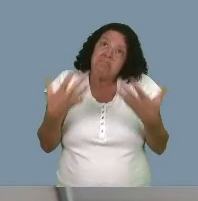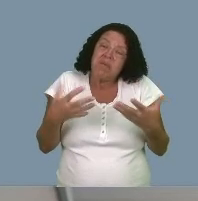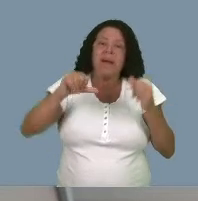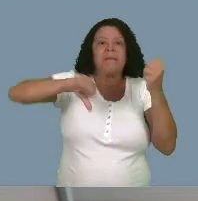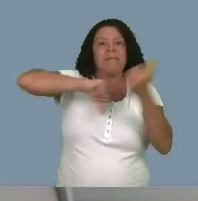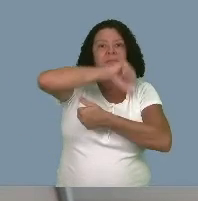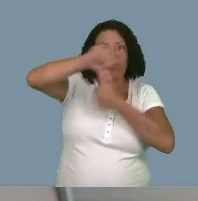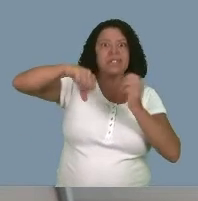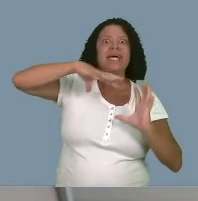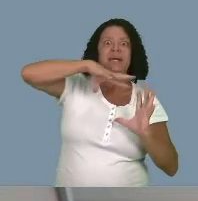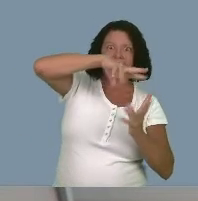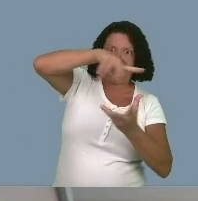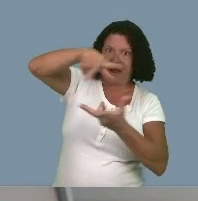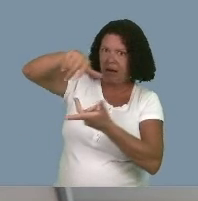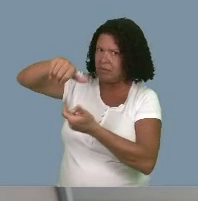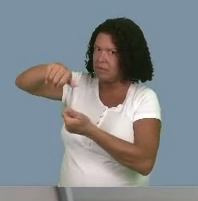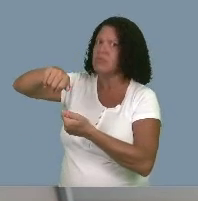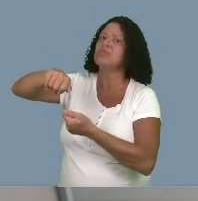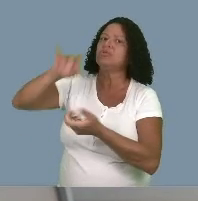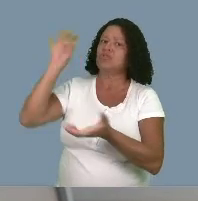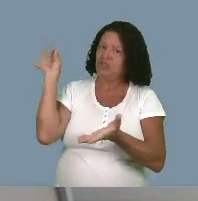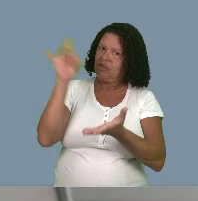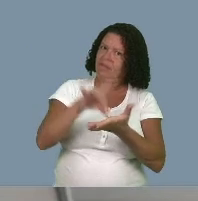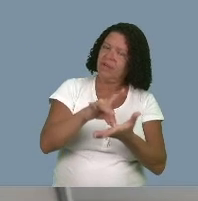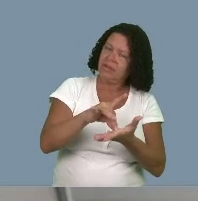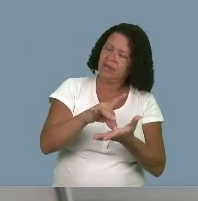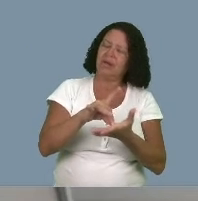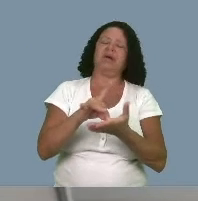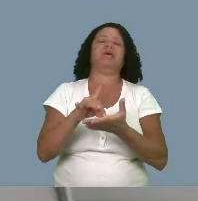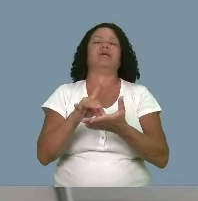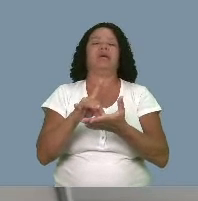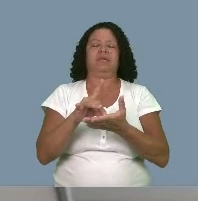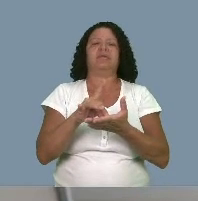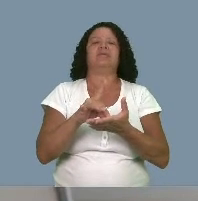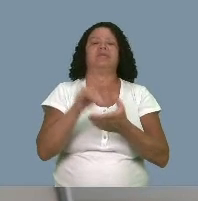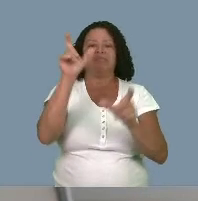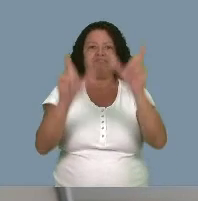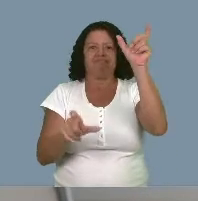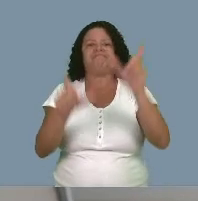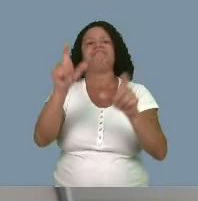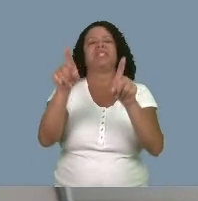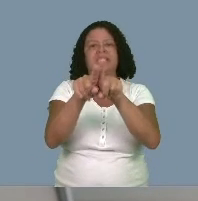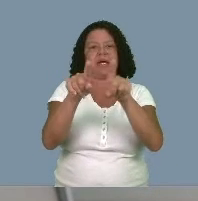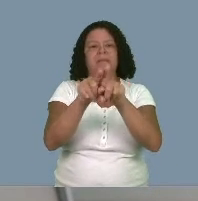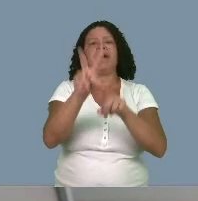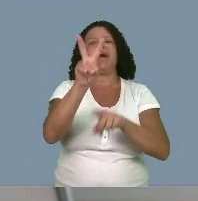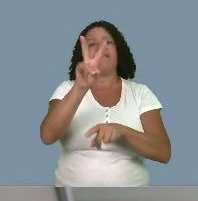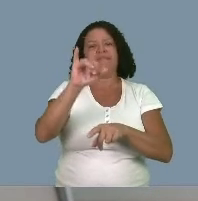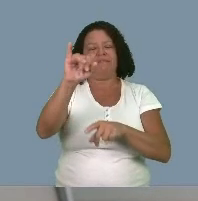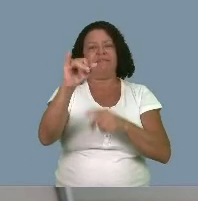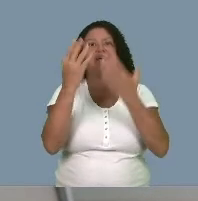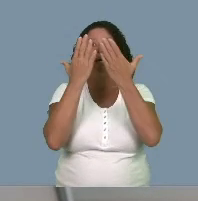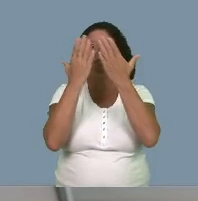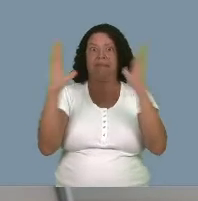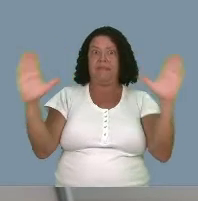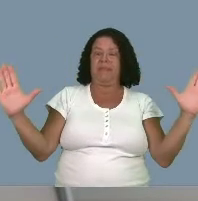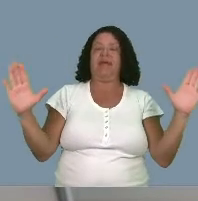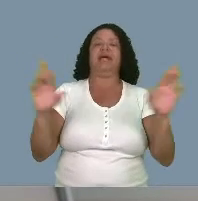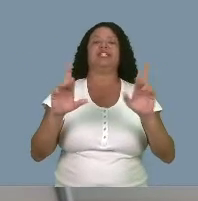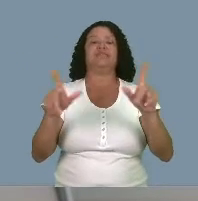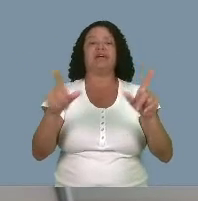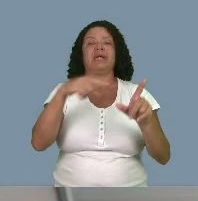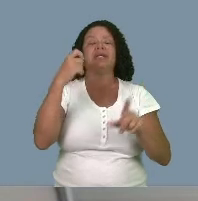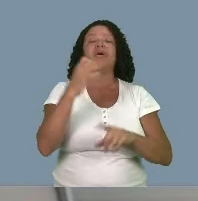transformação do planeta e a transformação da mentalidade dos seus habitantes, eu acho que também vai abrir a oportunidade que a gente comece